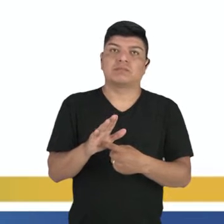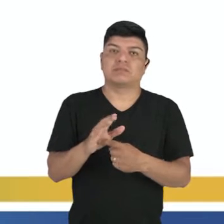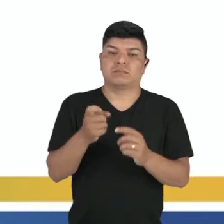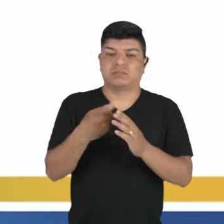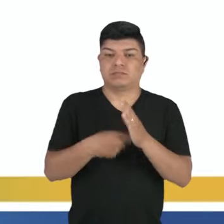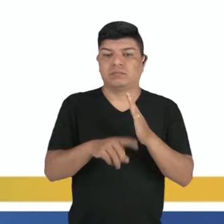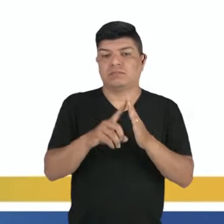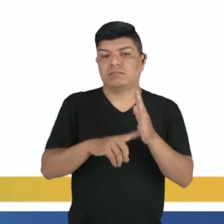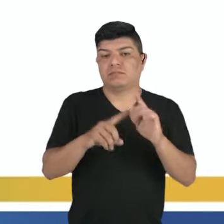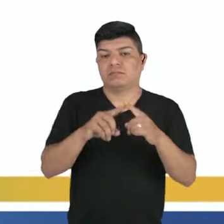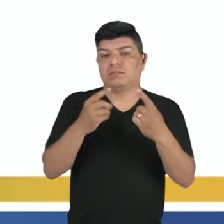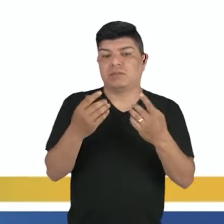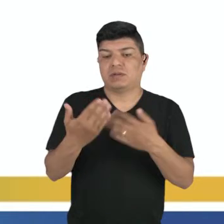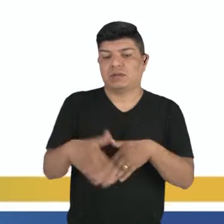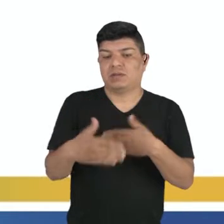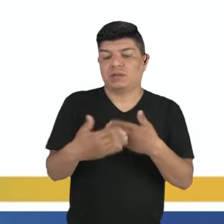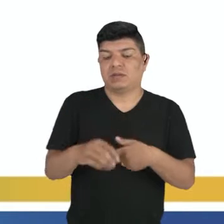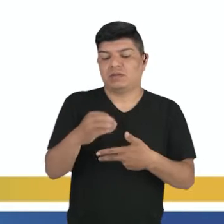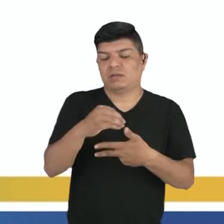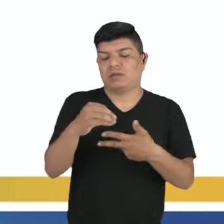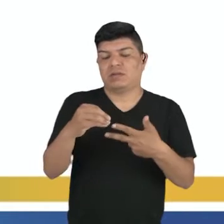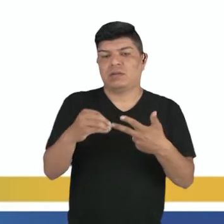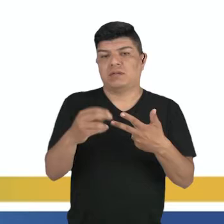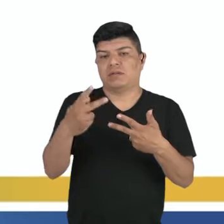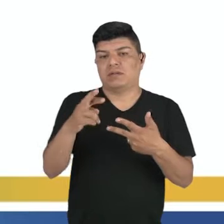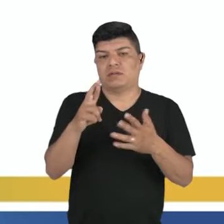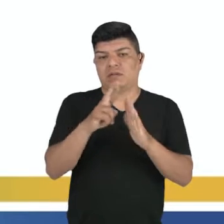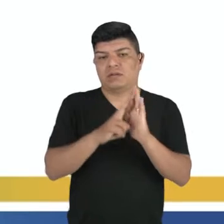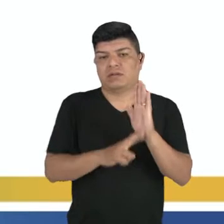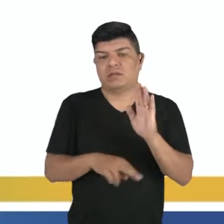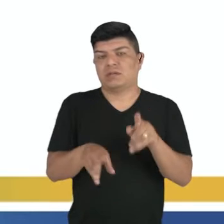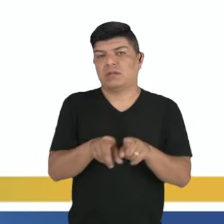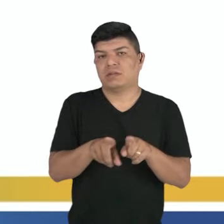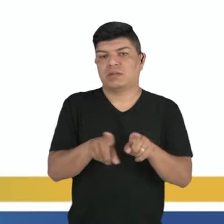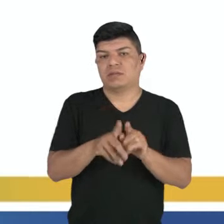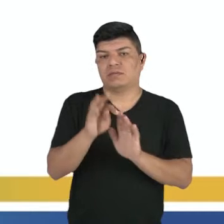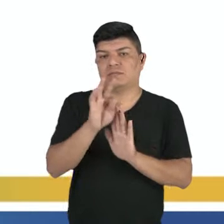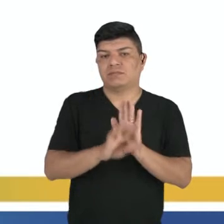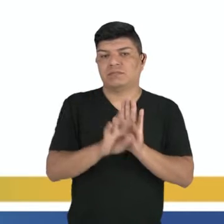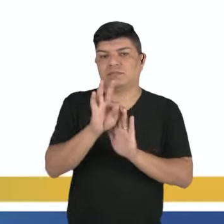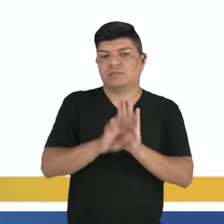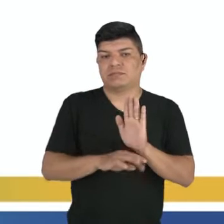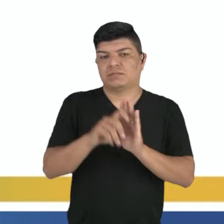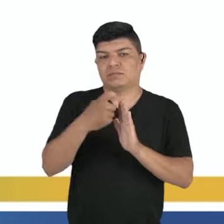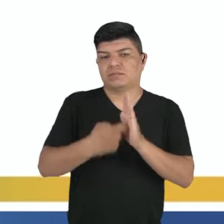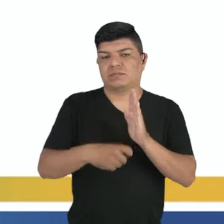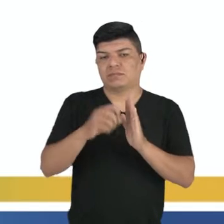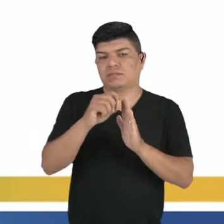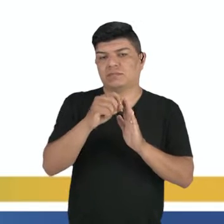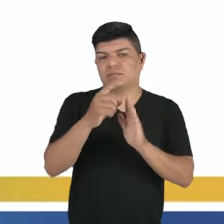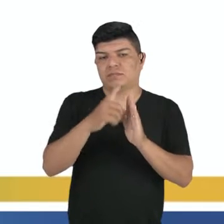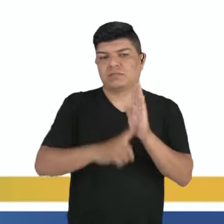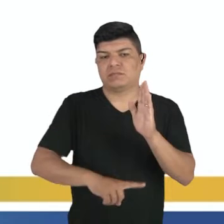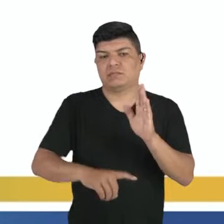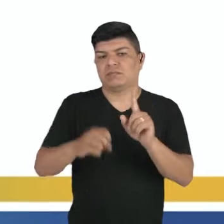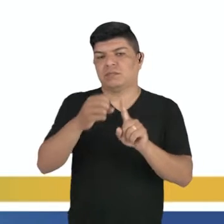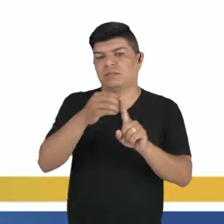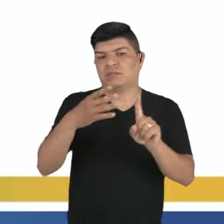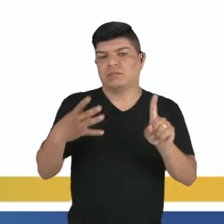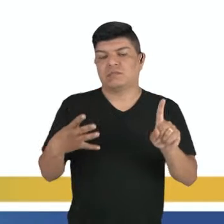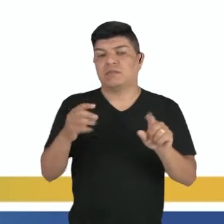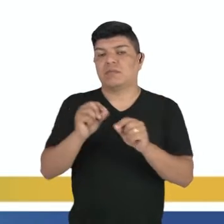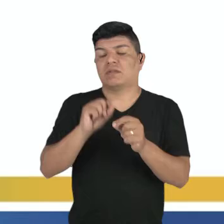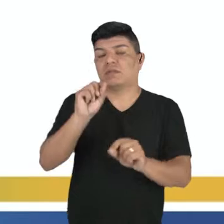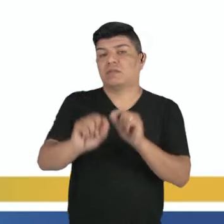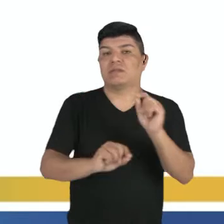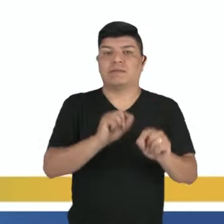caso da prova, do Enem, da sua redação, é um texto dissertativo argumentativo. Ou seja, o que você vai ter que